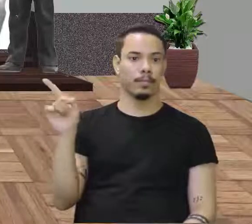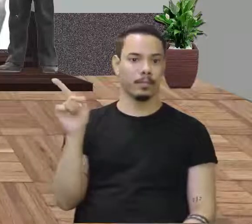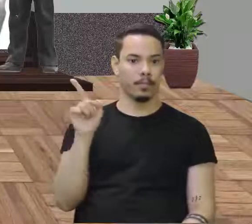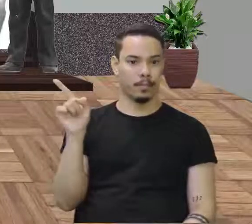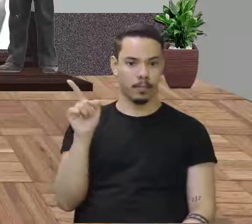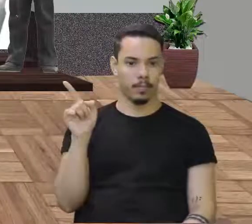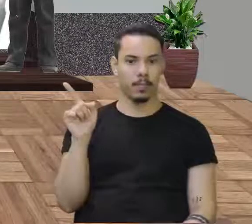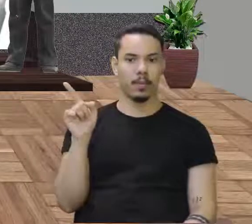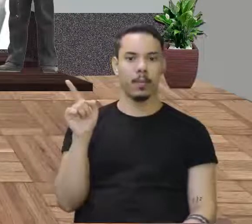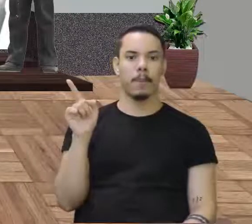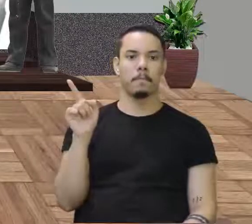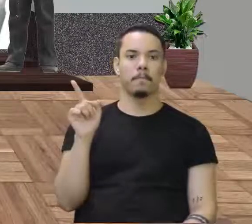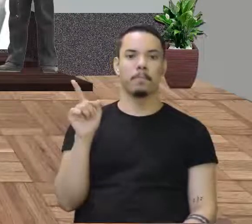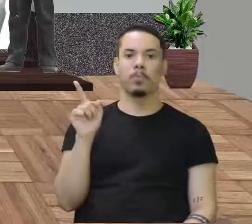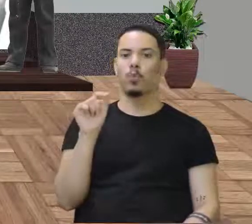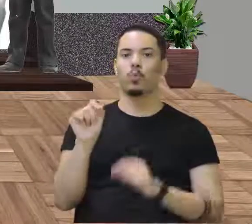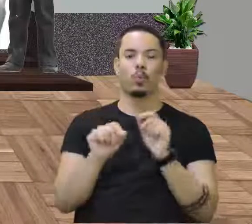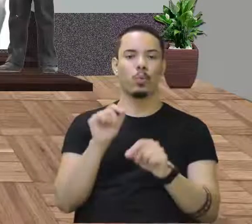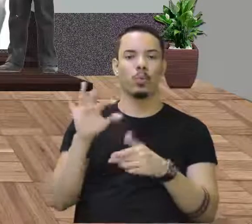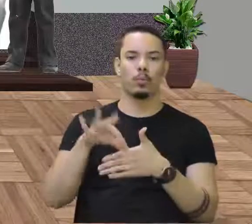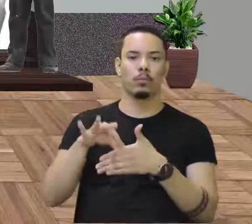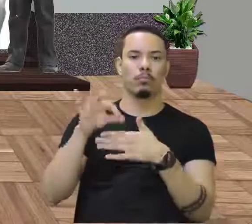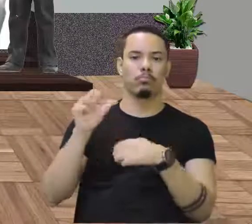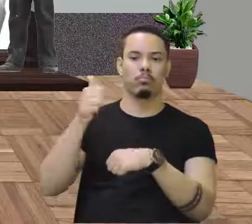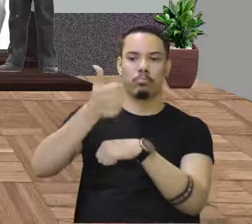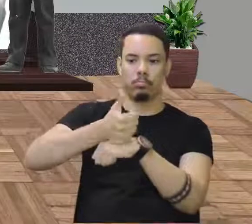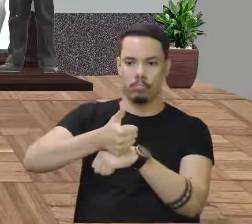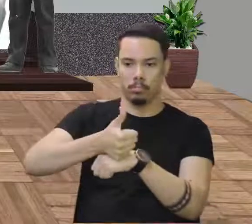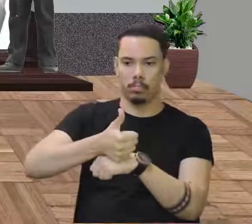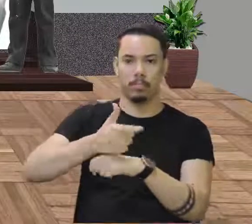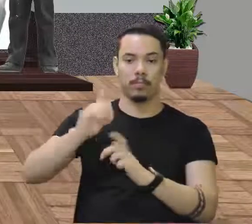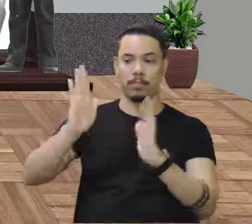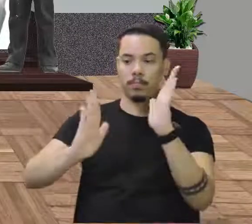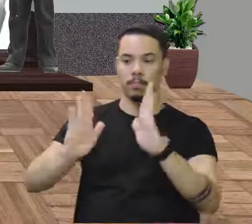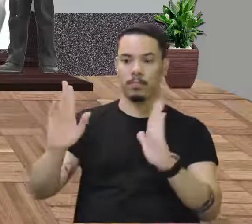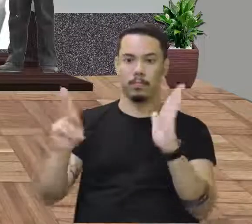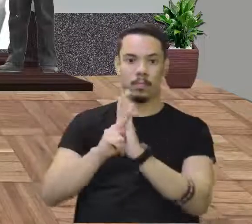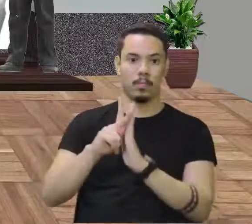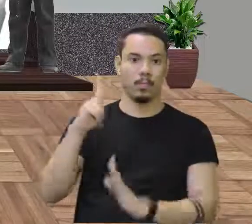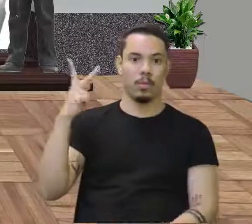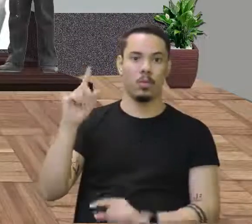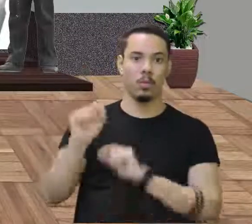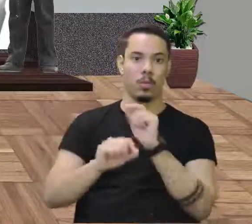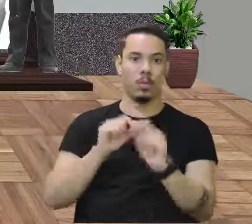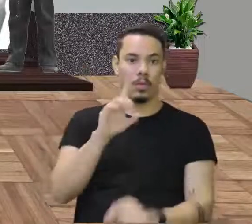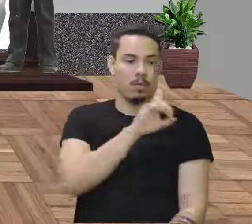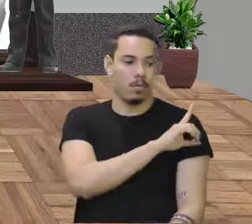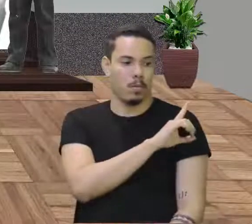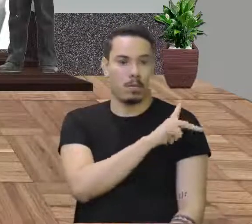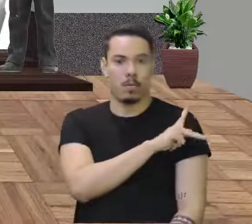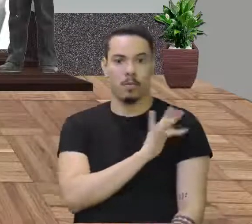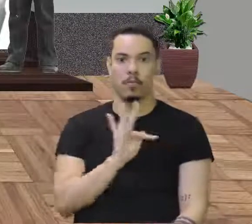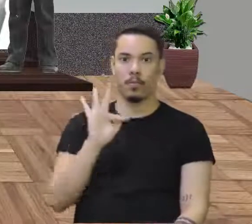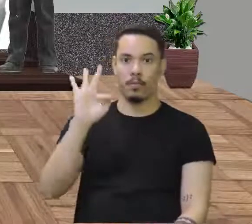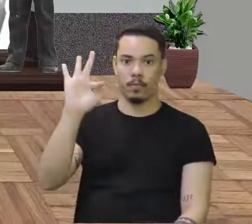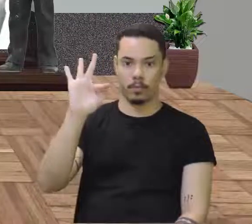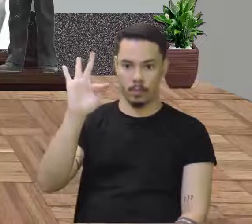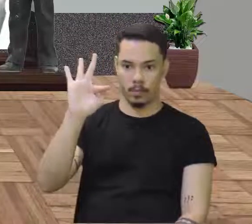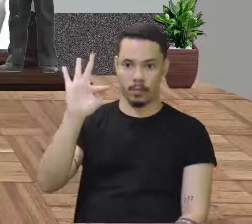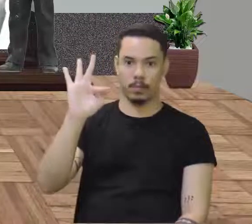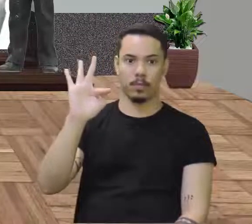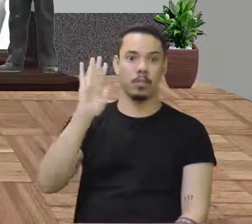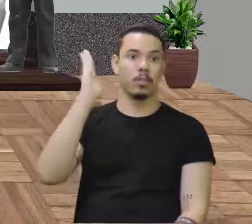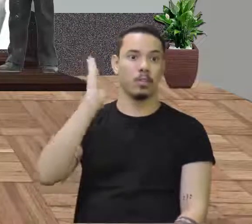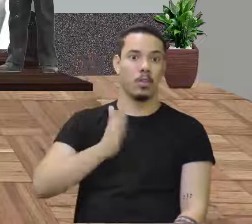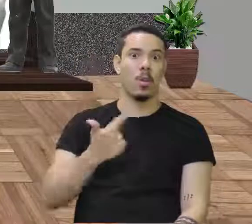aqui ele era o grande líder dos Cutubas, aqui era um período que ele era deputado federal, já é